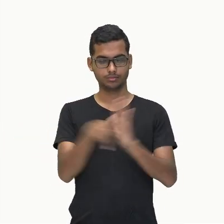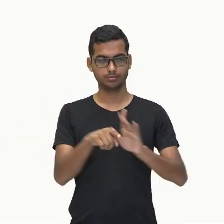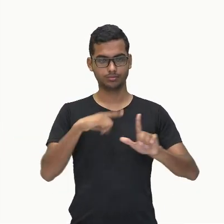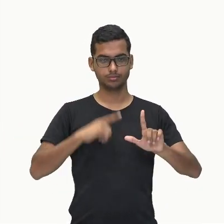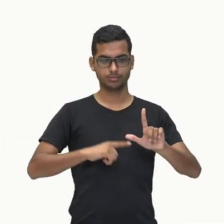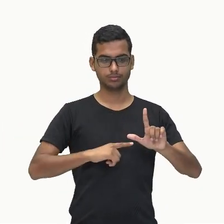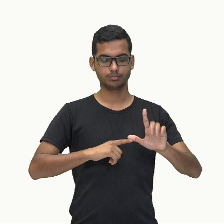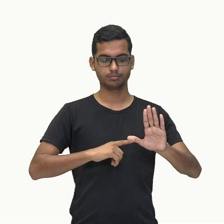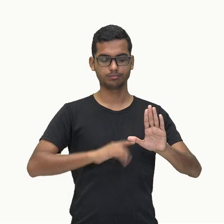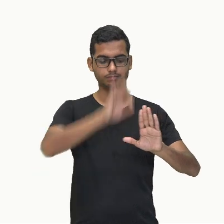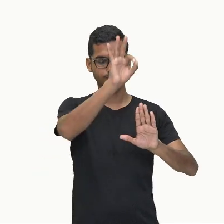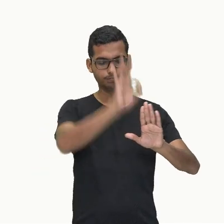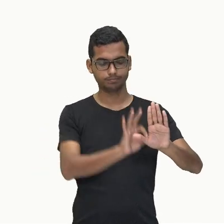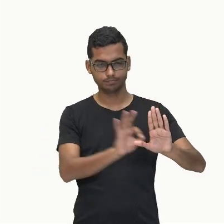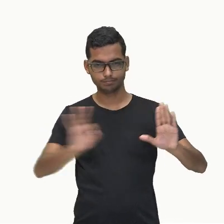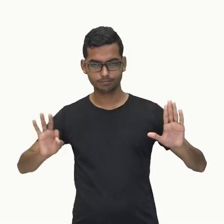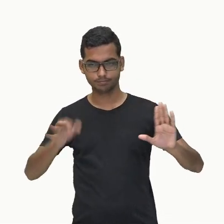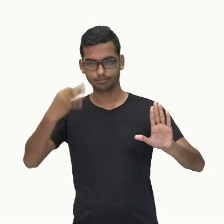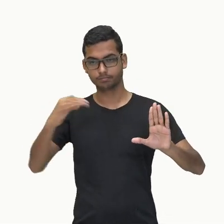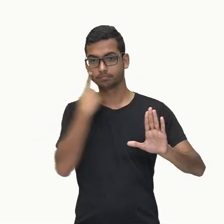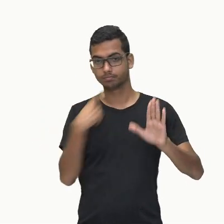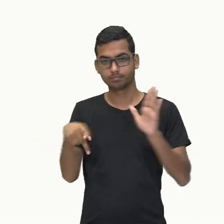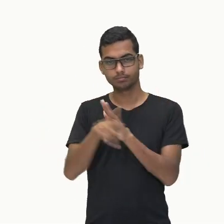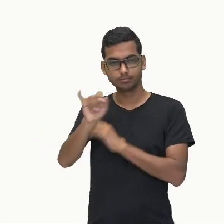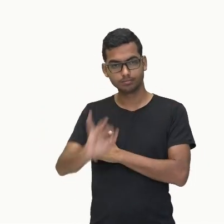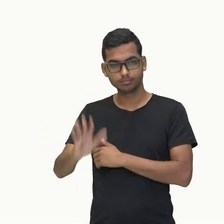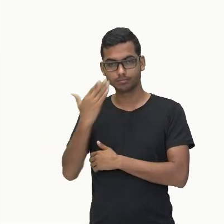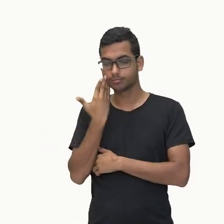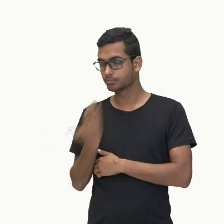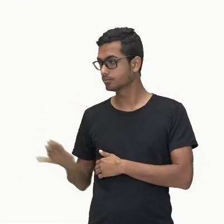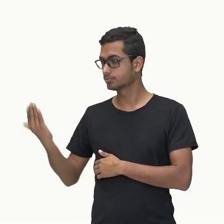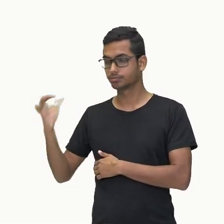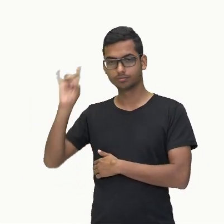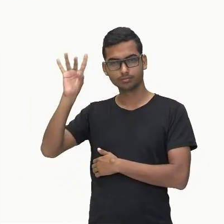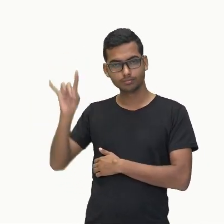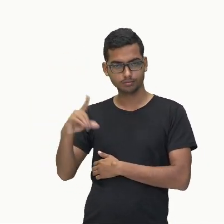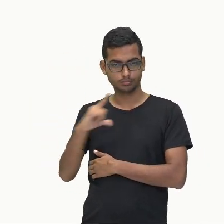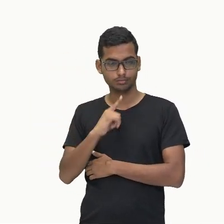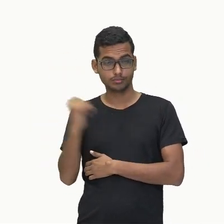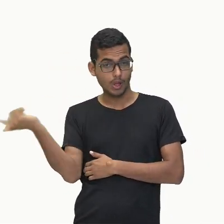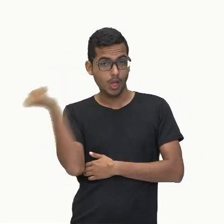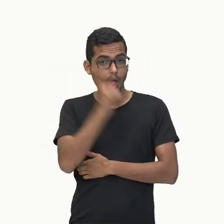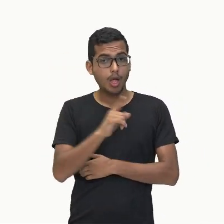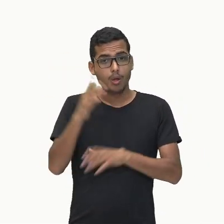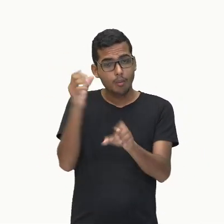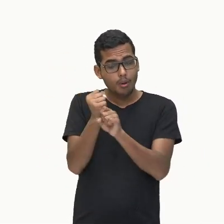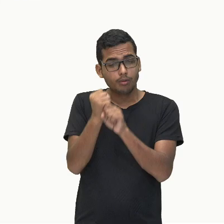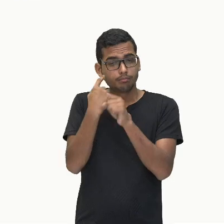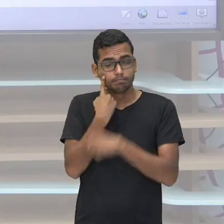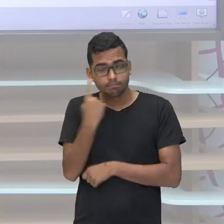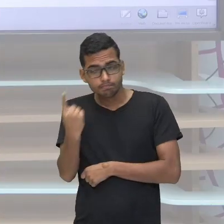2. Então, essa é a imagem de K. Então, assim a gente consegue